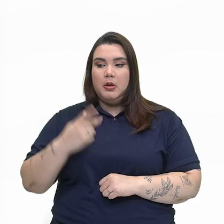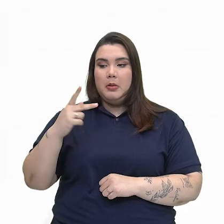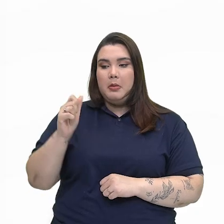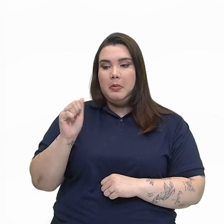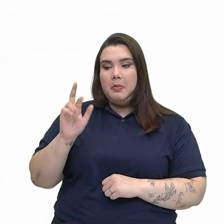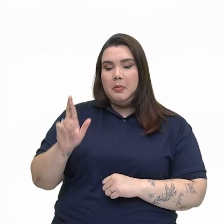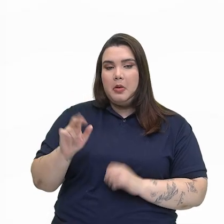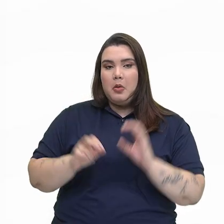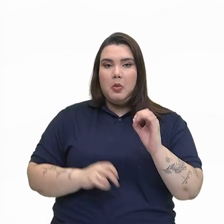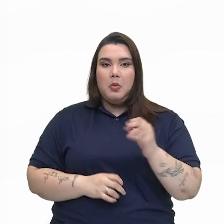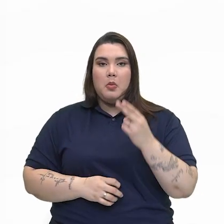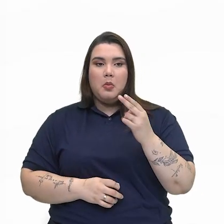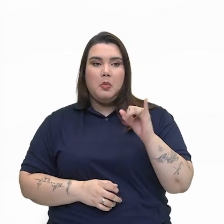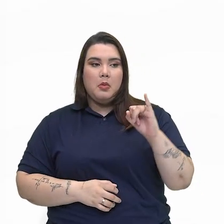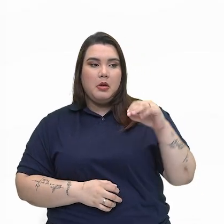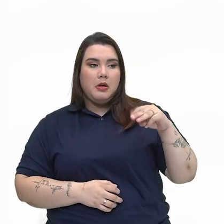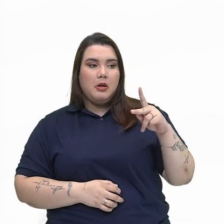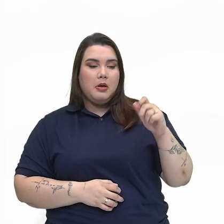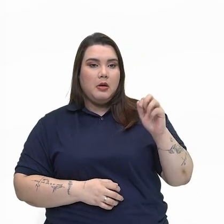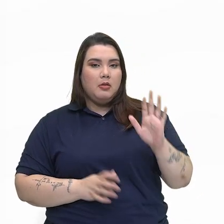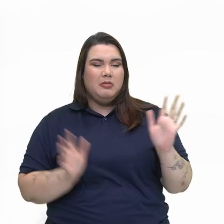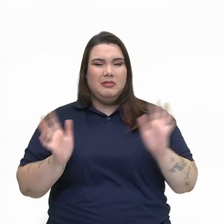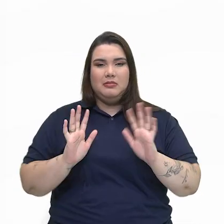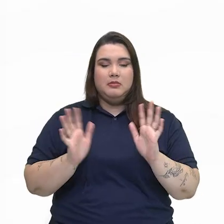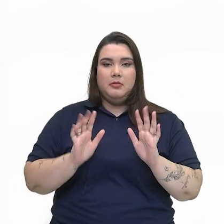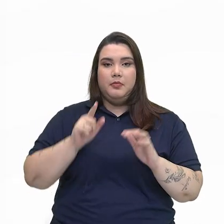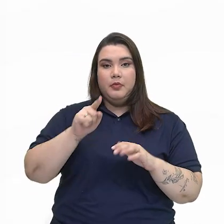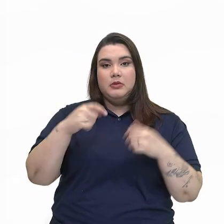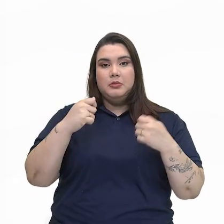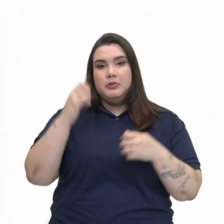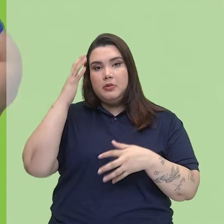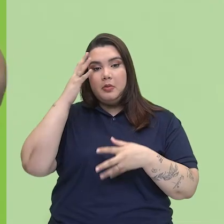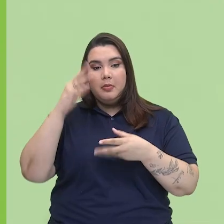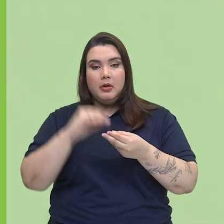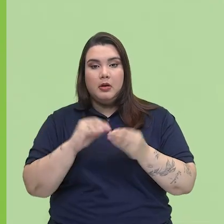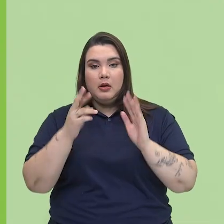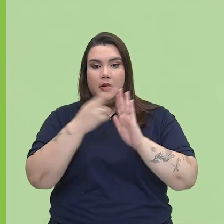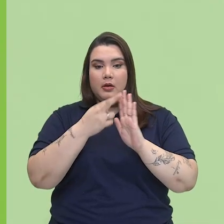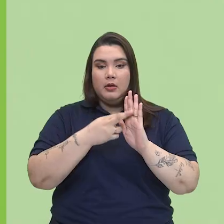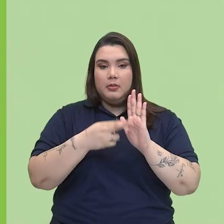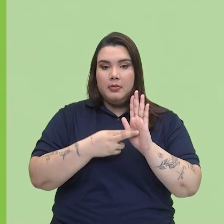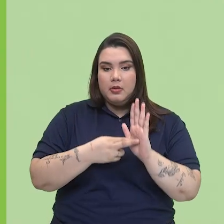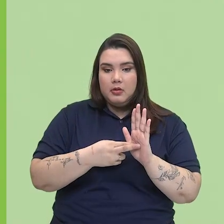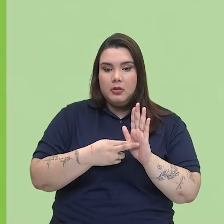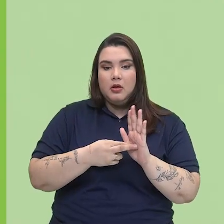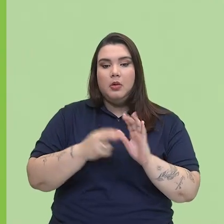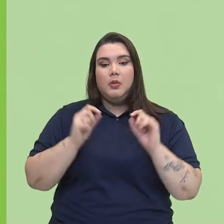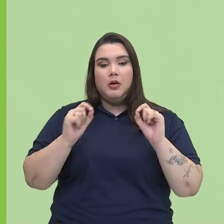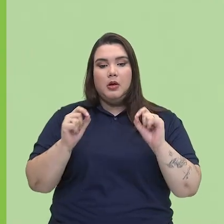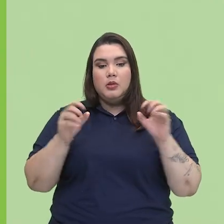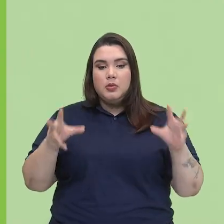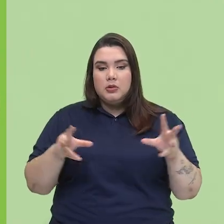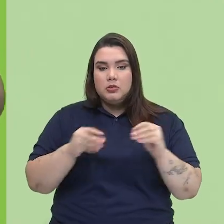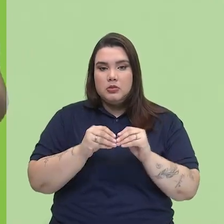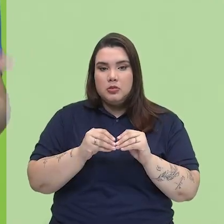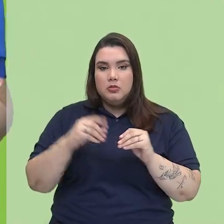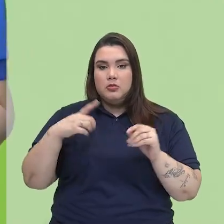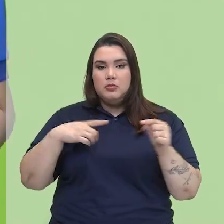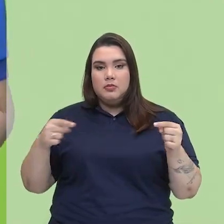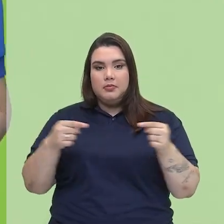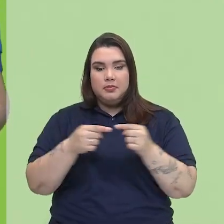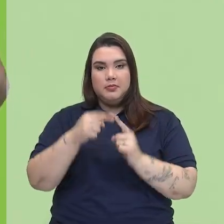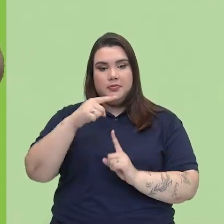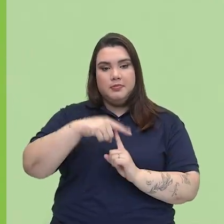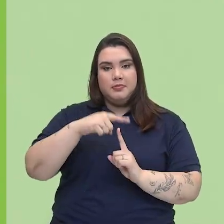for ímpar, basta você entender que a regra do arredondamento acontece